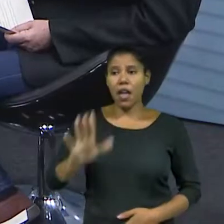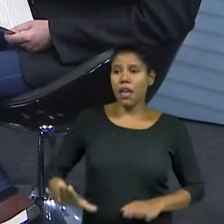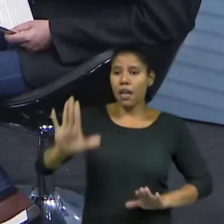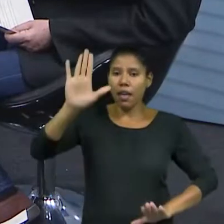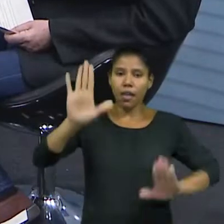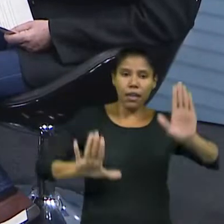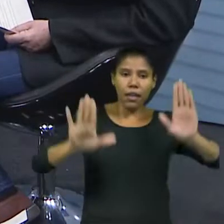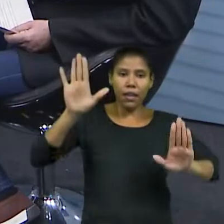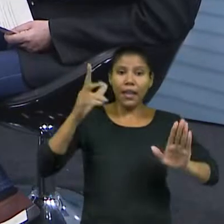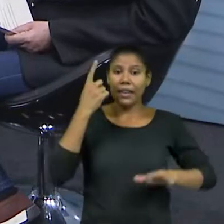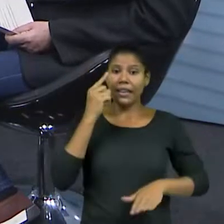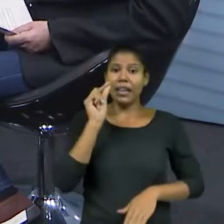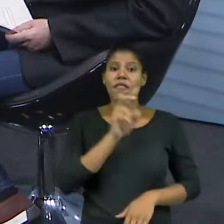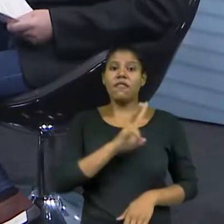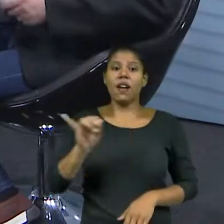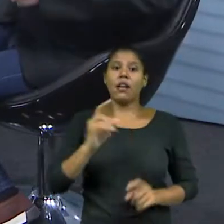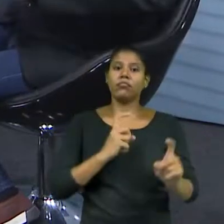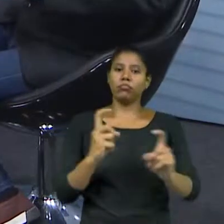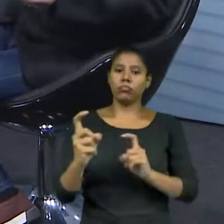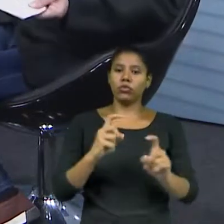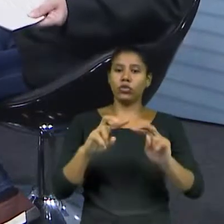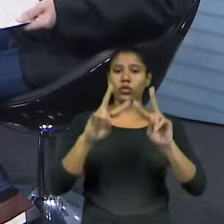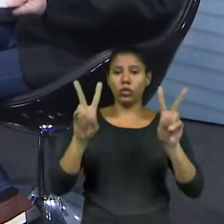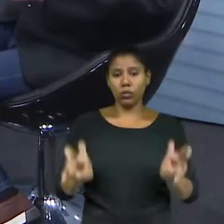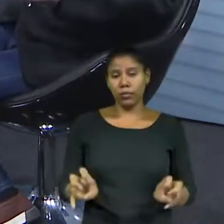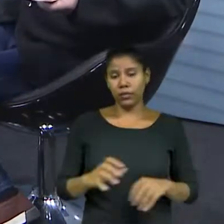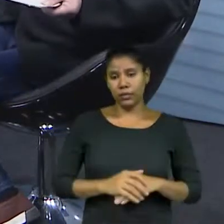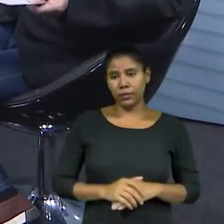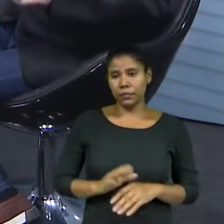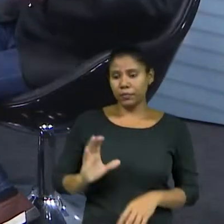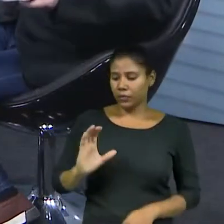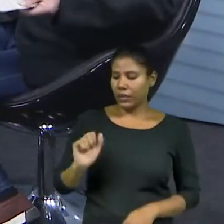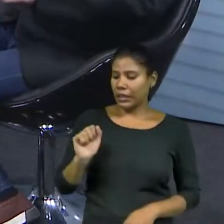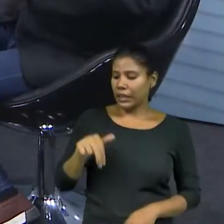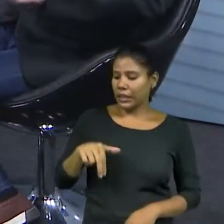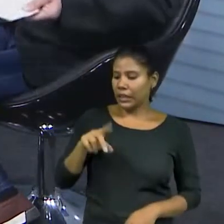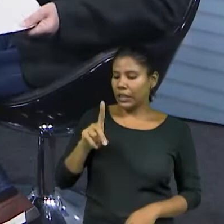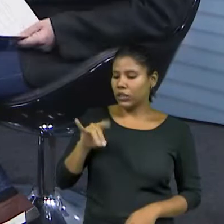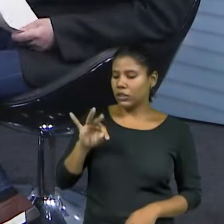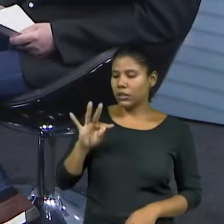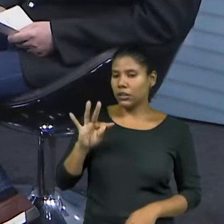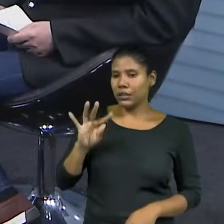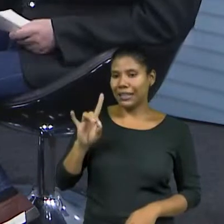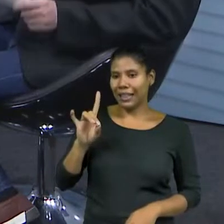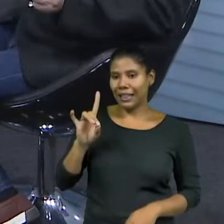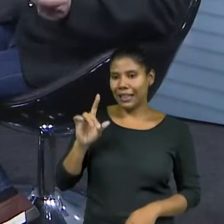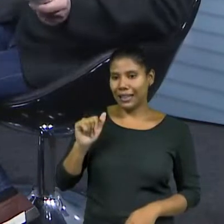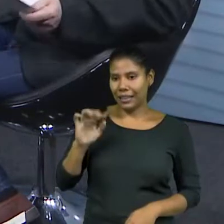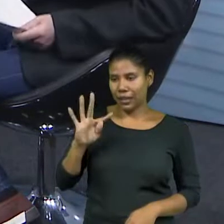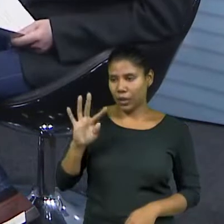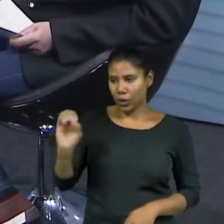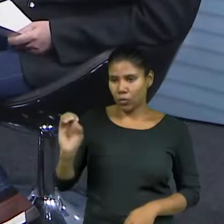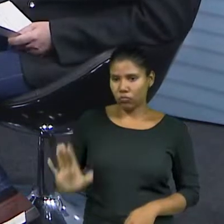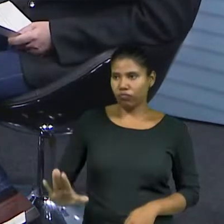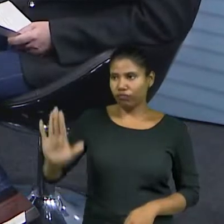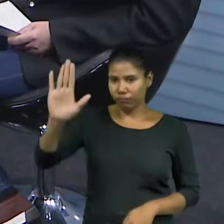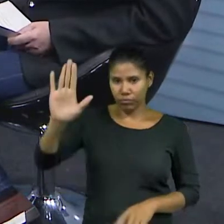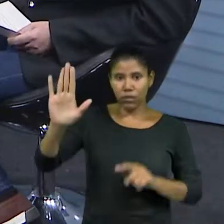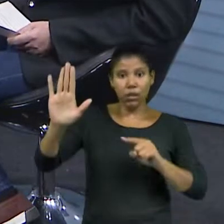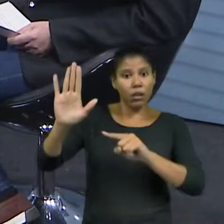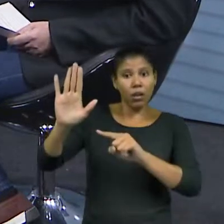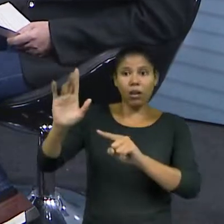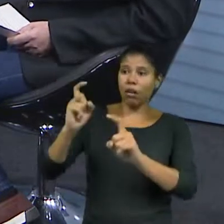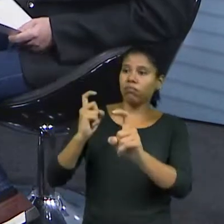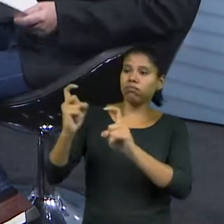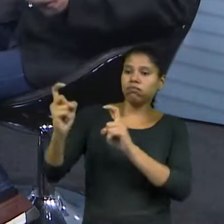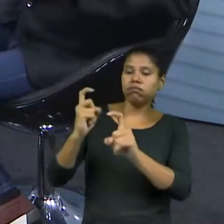dos pré-candidatos, aliás, dos candidatos, porque as convenções estão sendo fechadas, e aí não são mais pré, são candidatos. O que